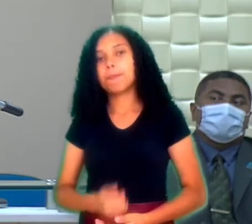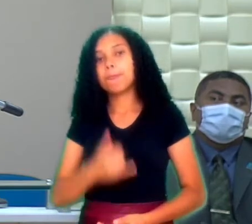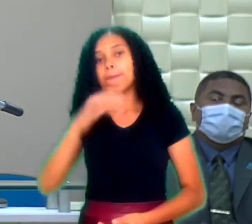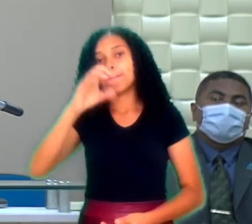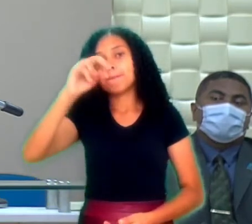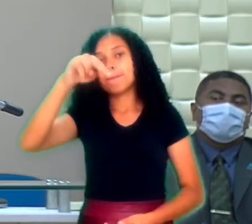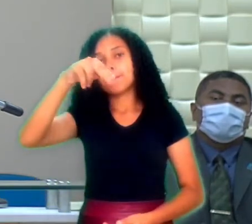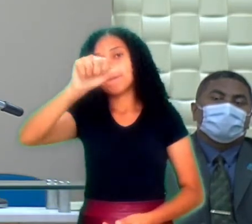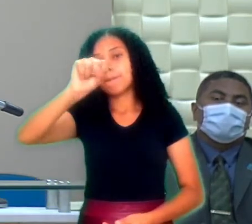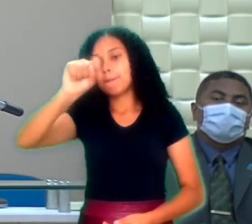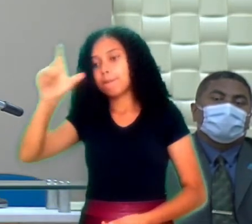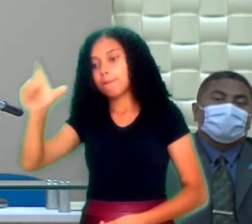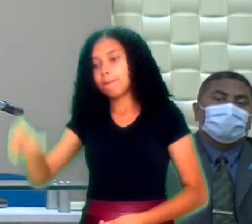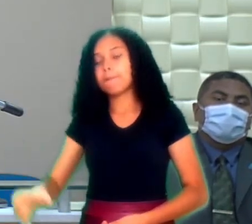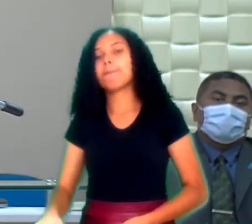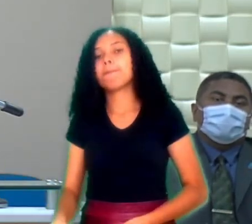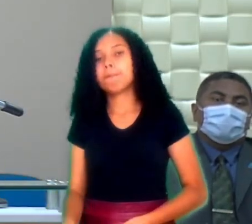Jonas,